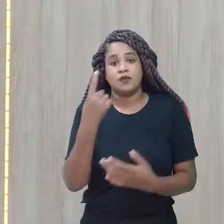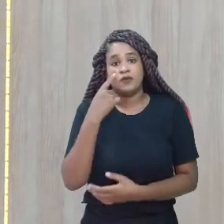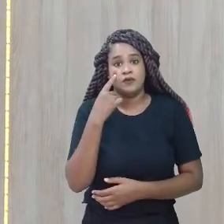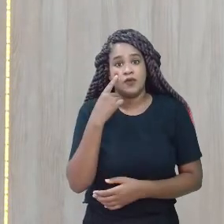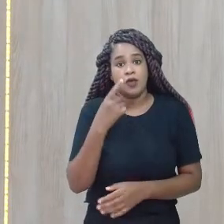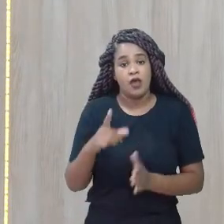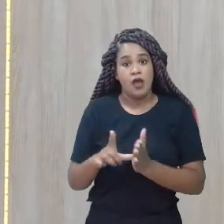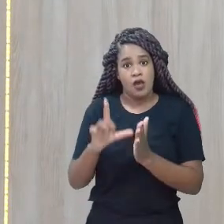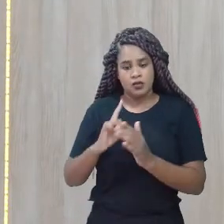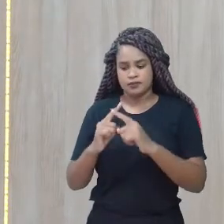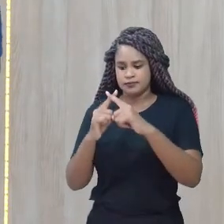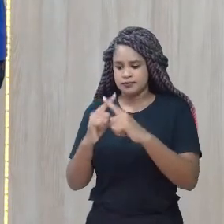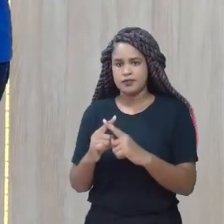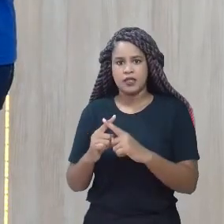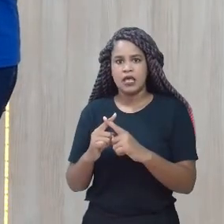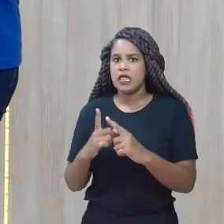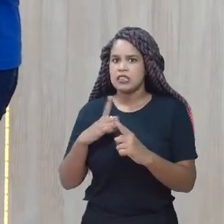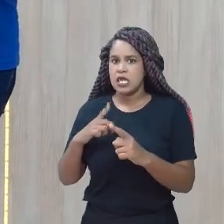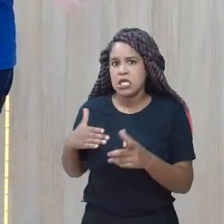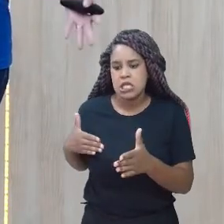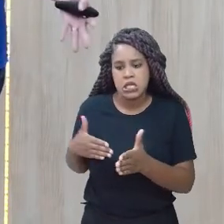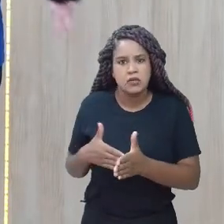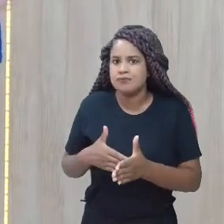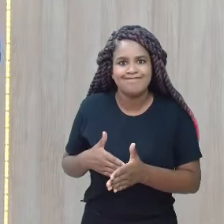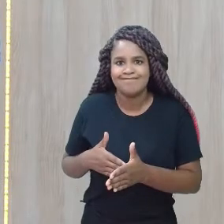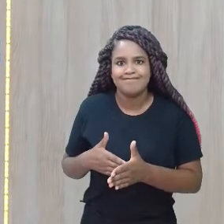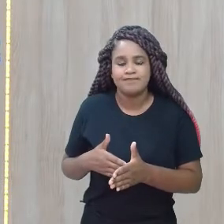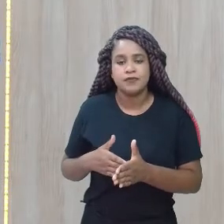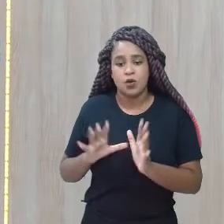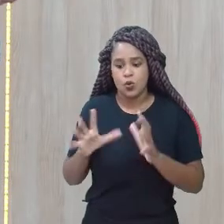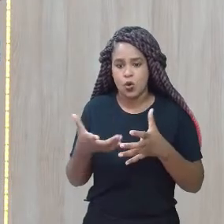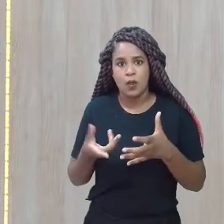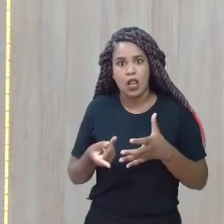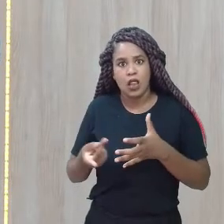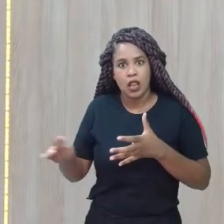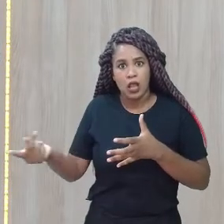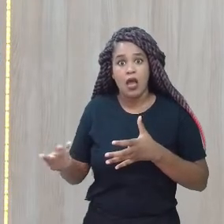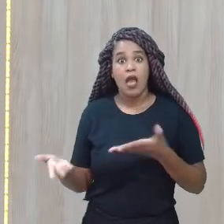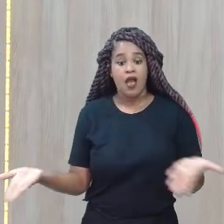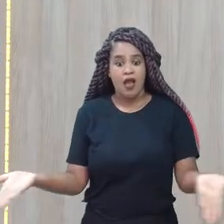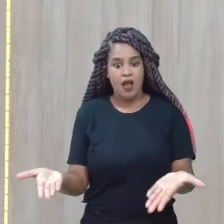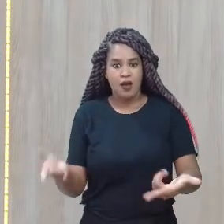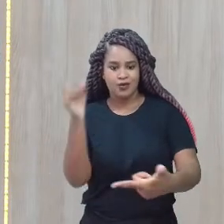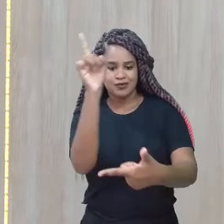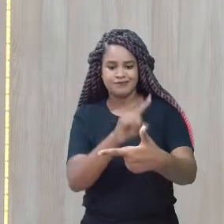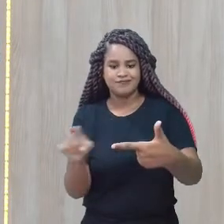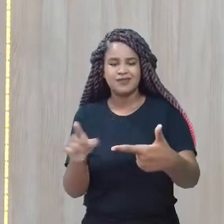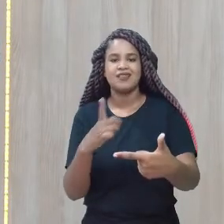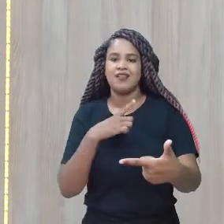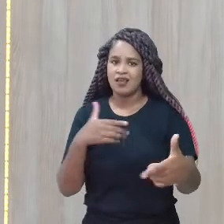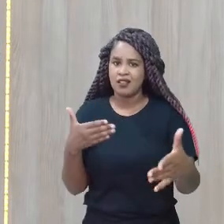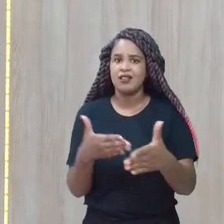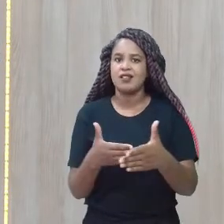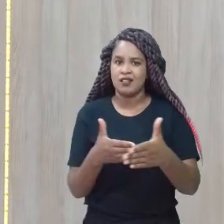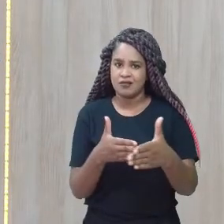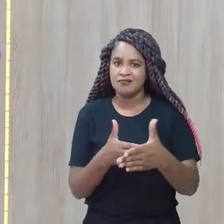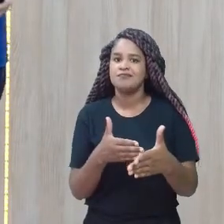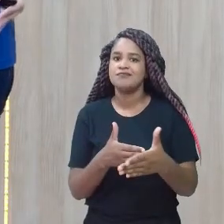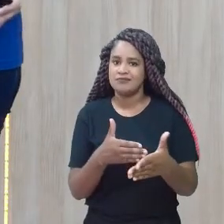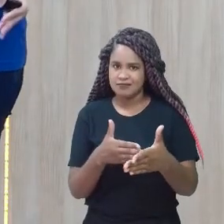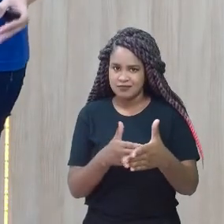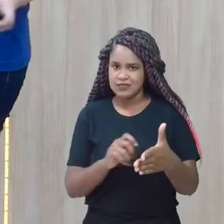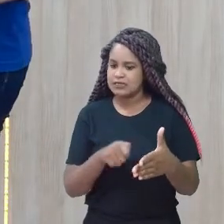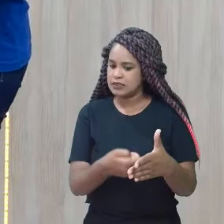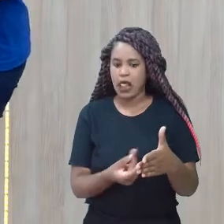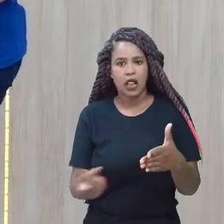dos múltiplos, eu não vou ter uma coisa que é infinita, né? Um conjunto que é infinito. Existe um momento aí, uma coisa limitada, que a